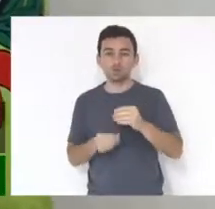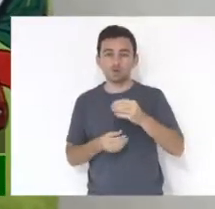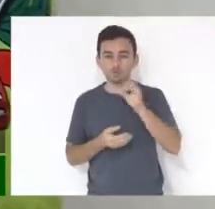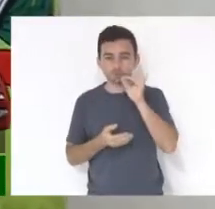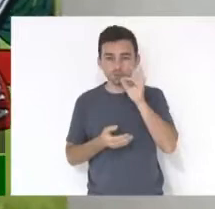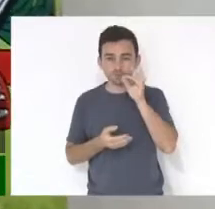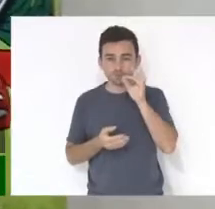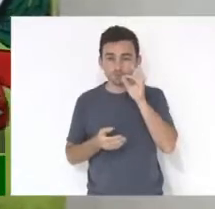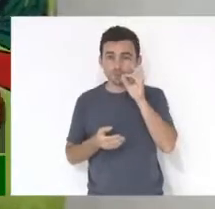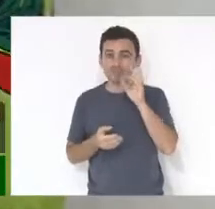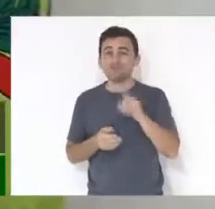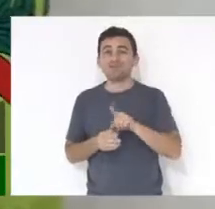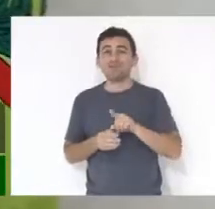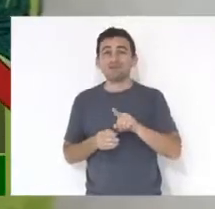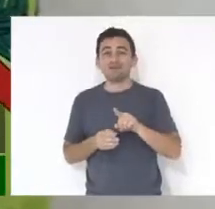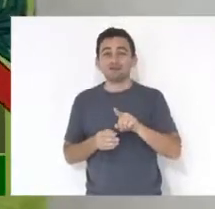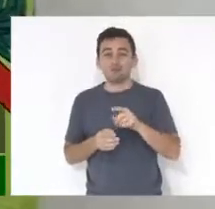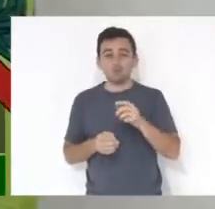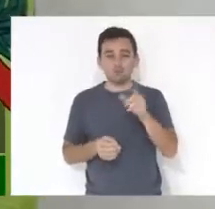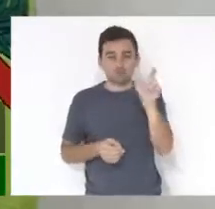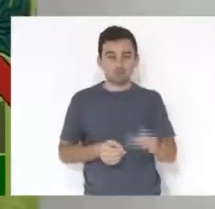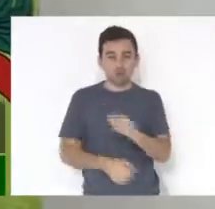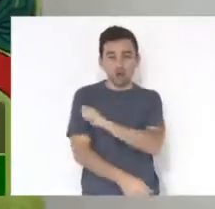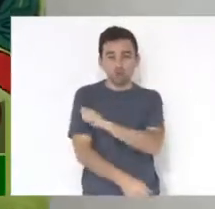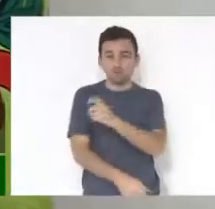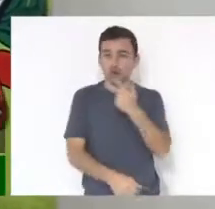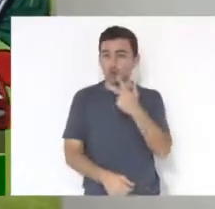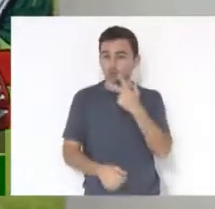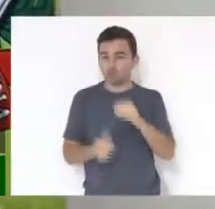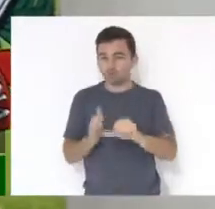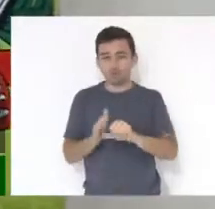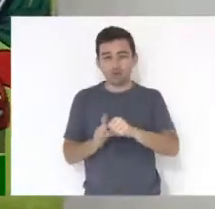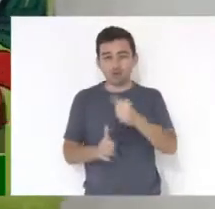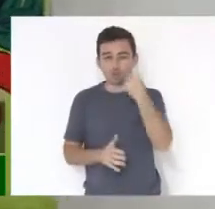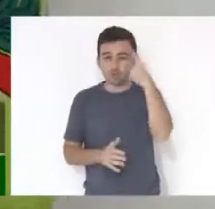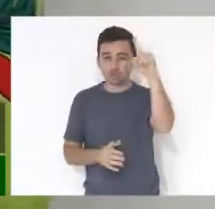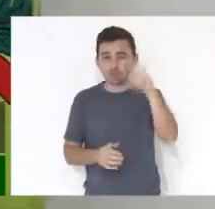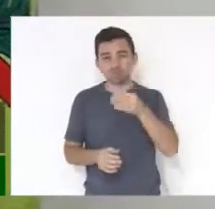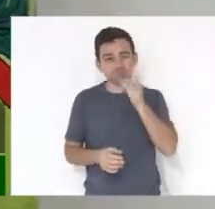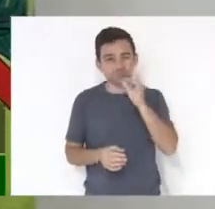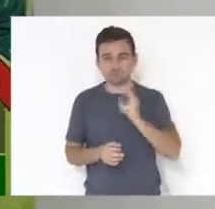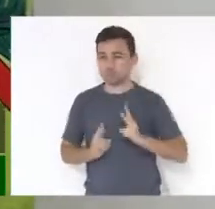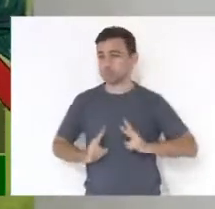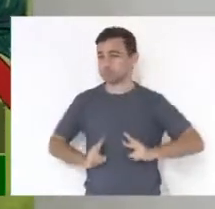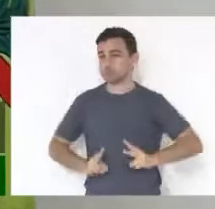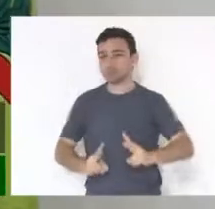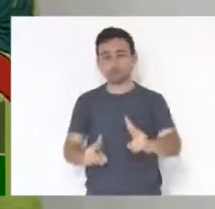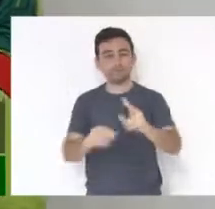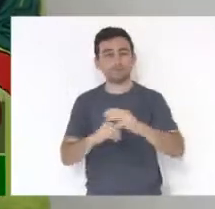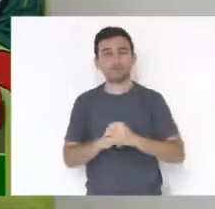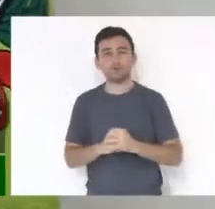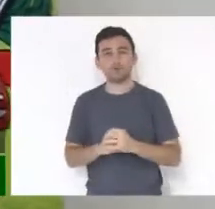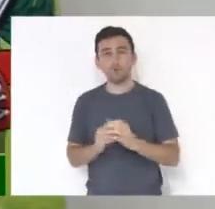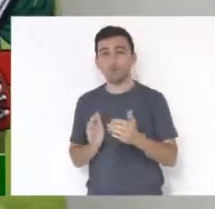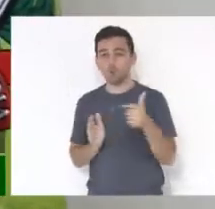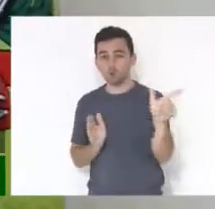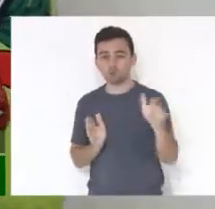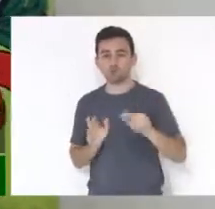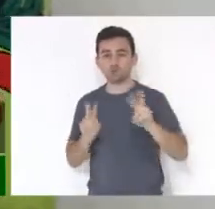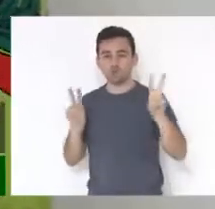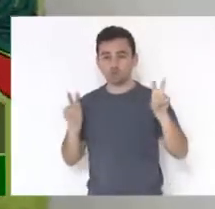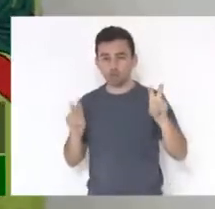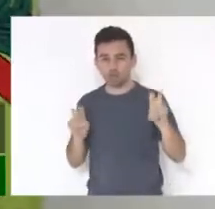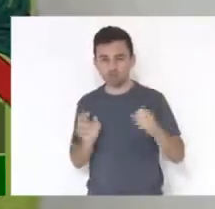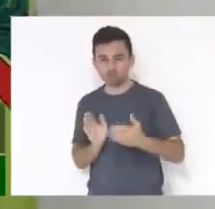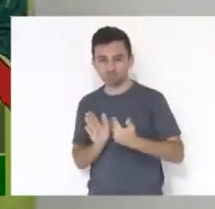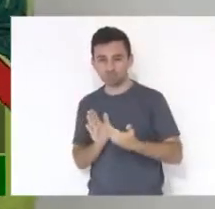primeiro dia e vou continuar fumando, diz um aluno. Nesta mesma matéria, eu vou ler mais um pequeno trecho para vocês, que diz o seguinte: